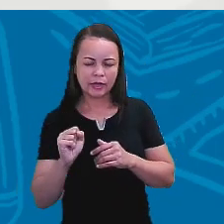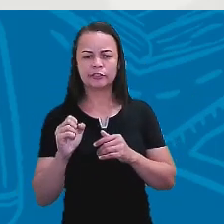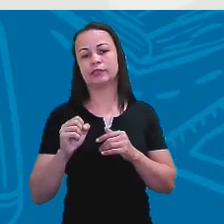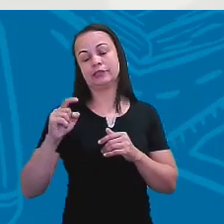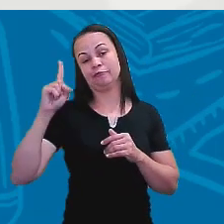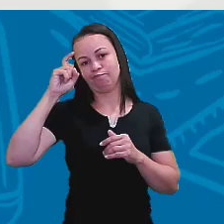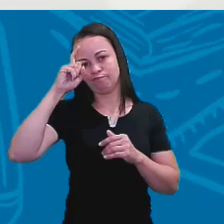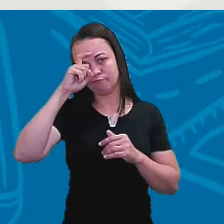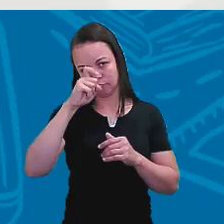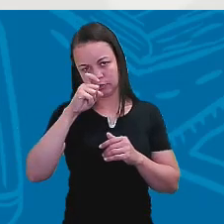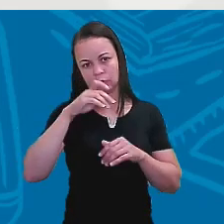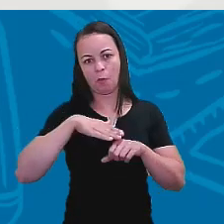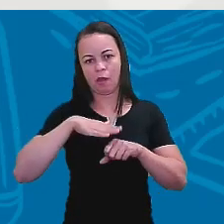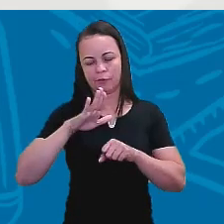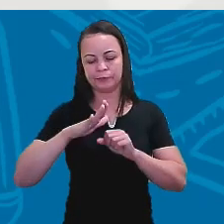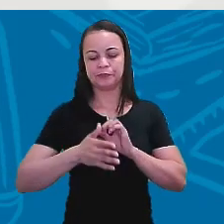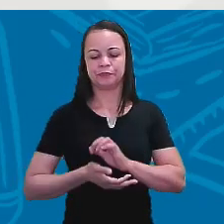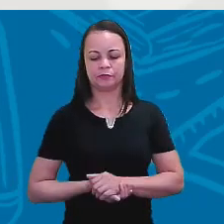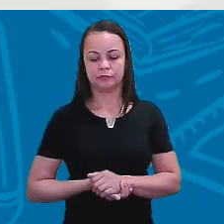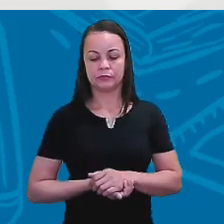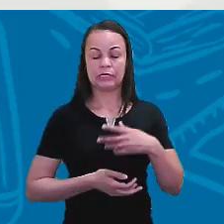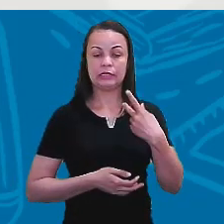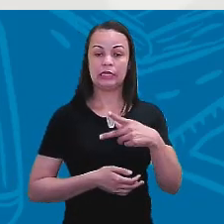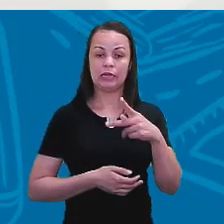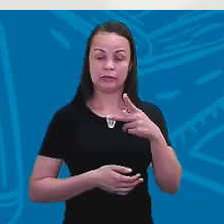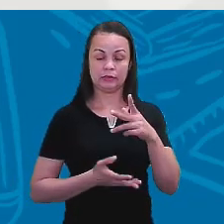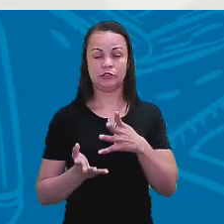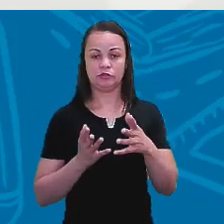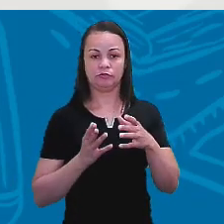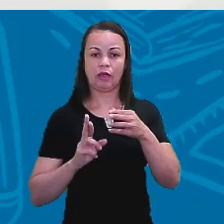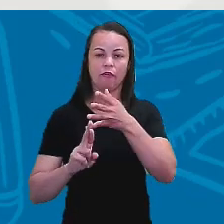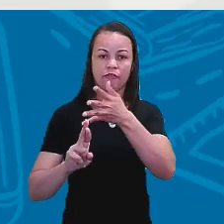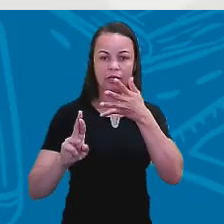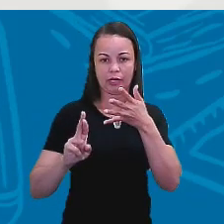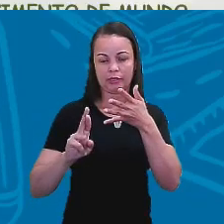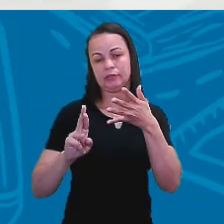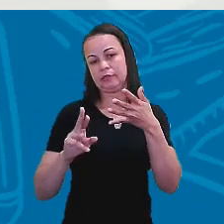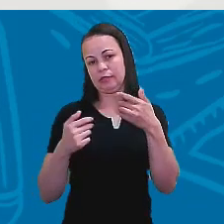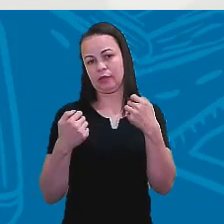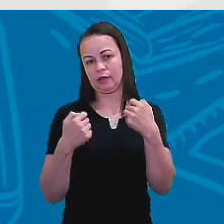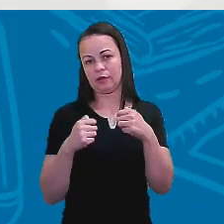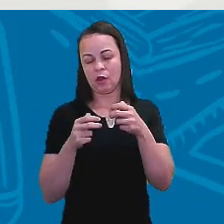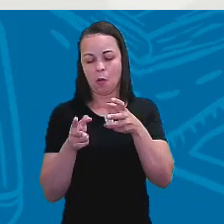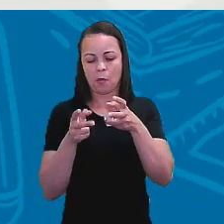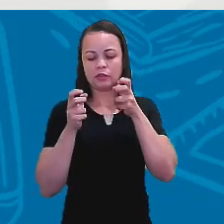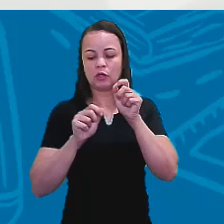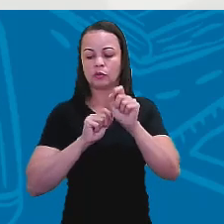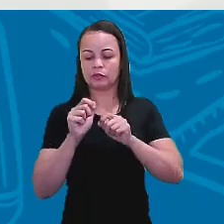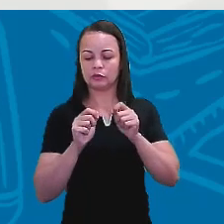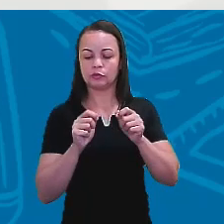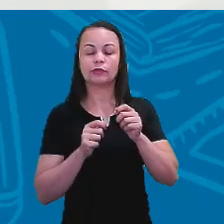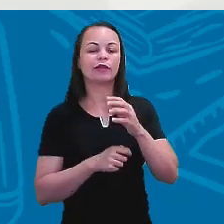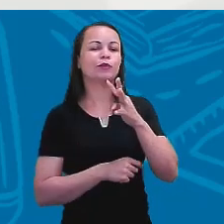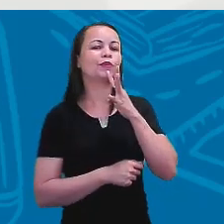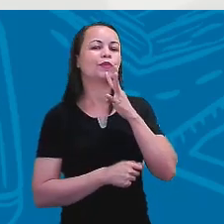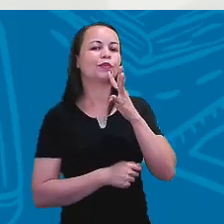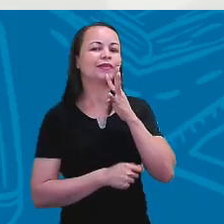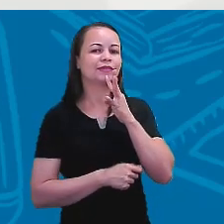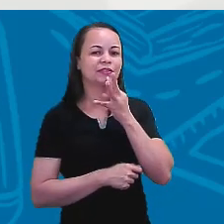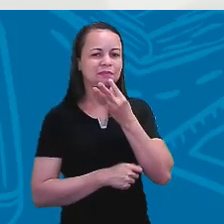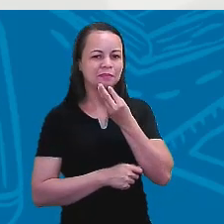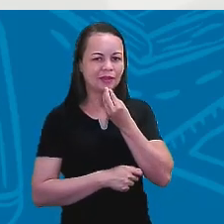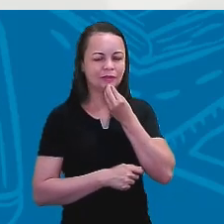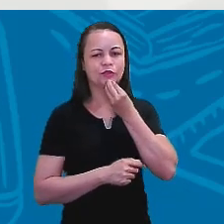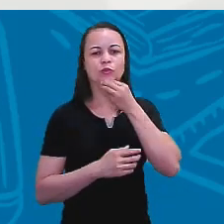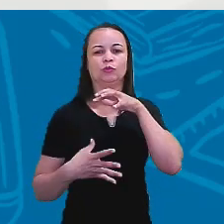essas referências do texto nós conhecemos, percebemos, por meio do conhecimento de